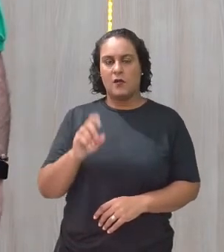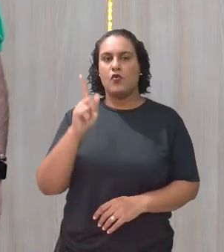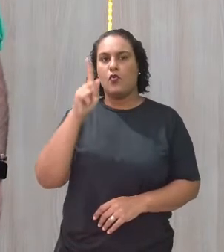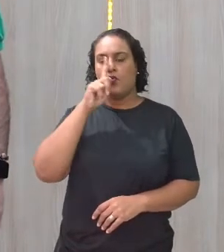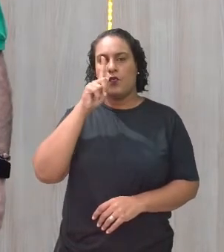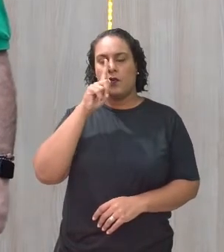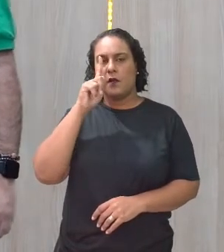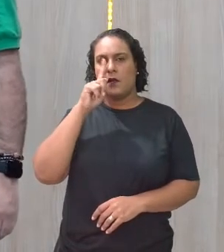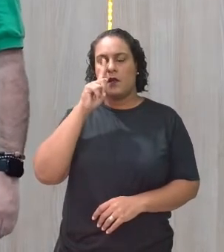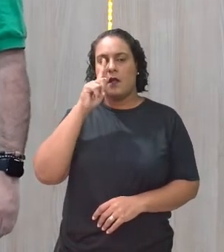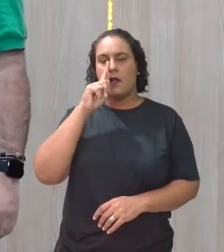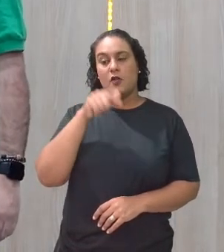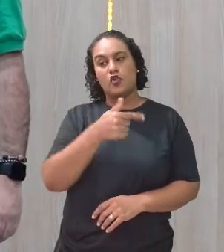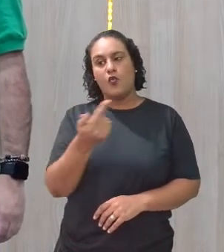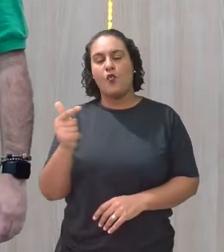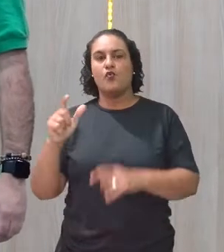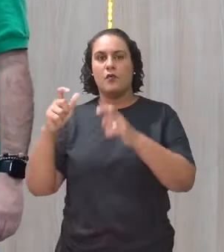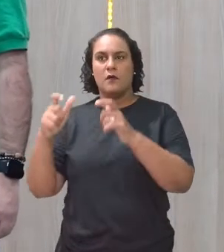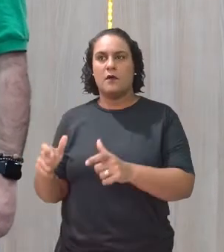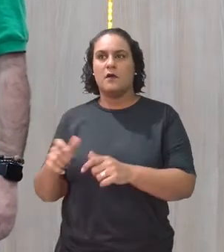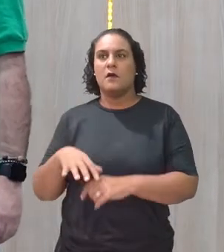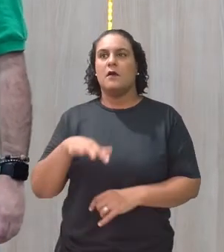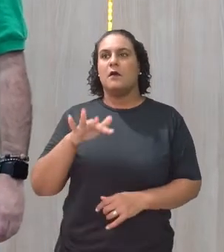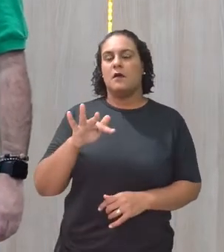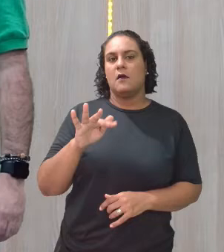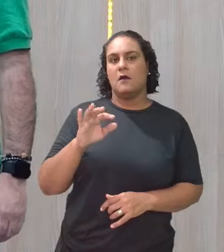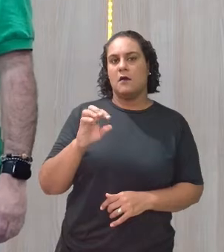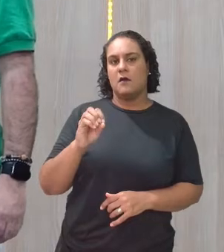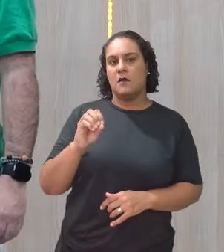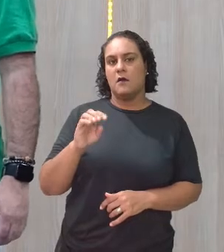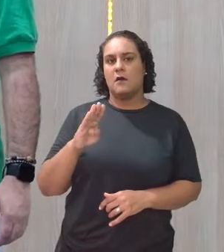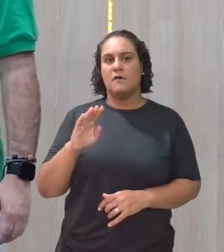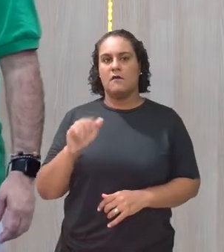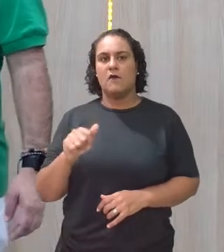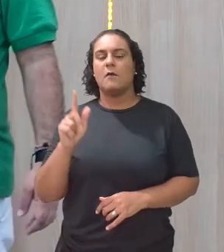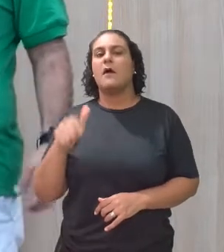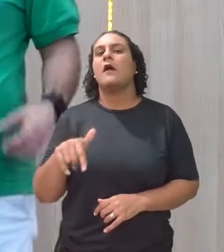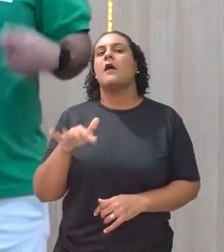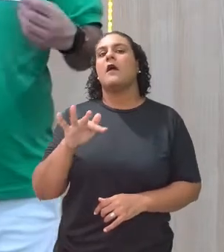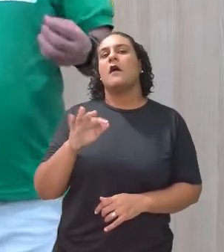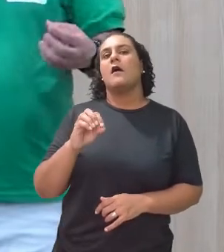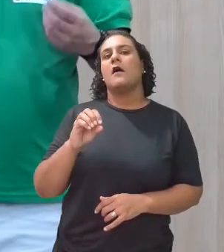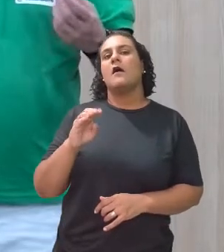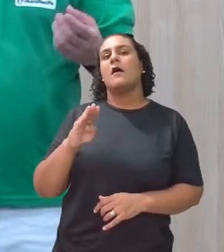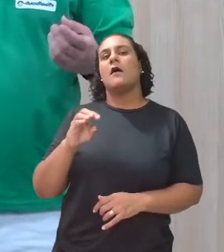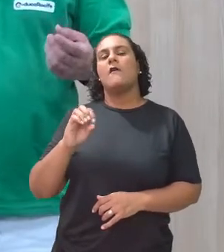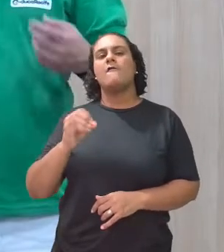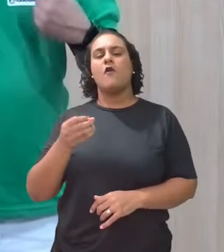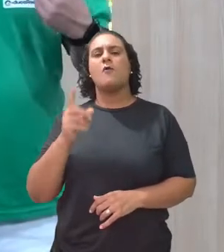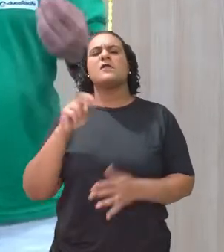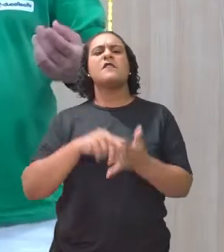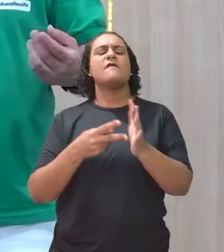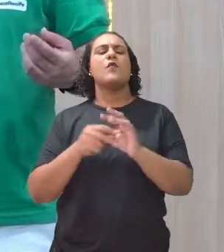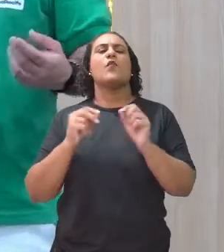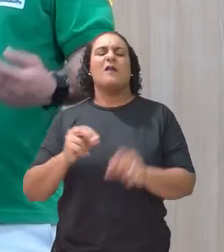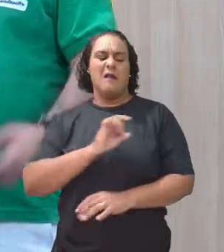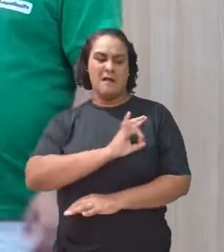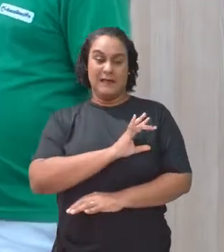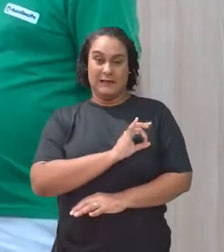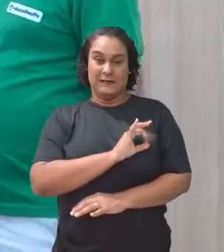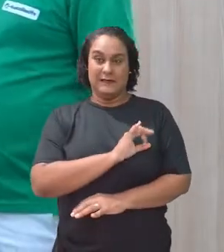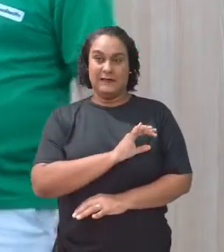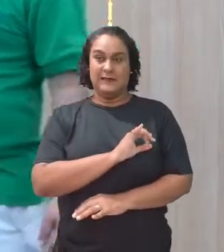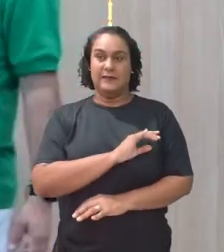significa estrangeiro. E foba aqui vem de phobos, que é fobia, medo, né, aversão.